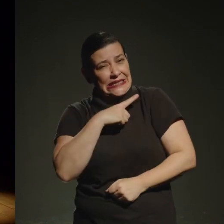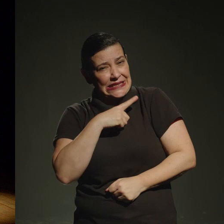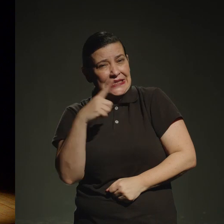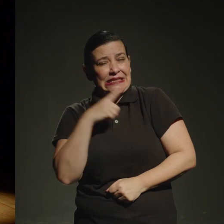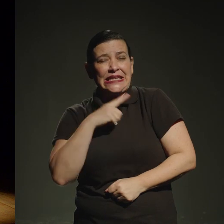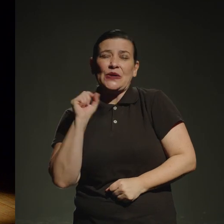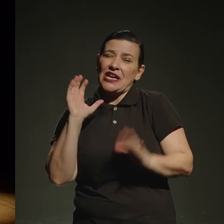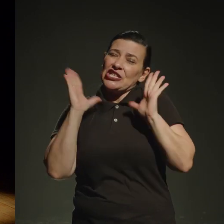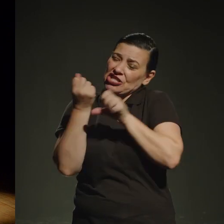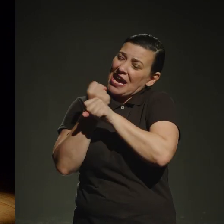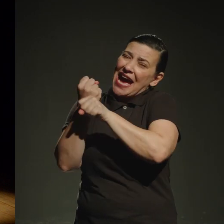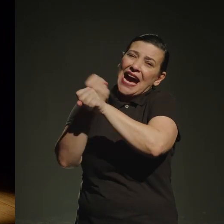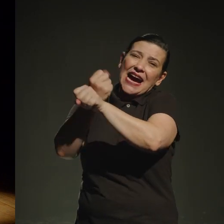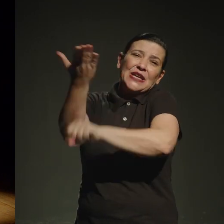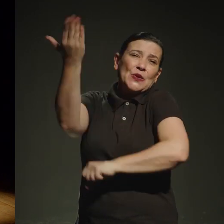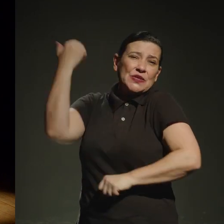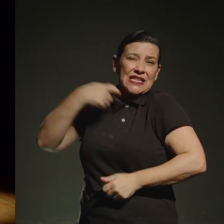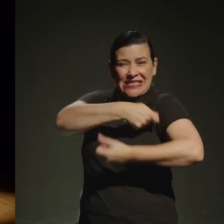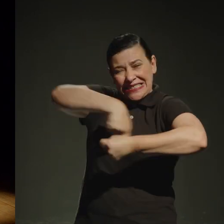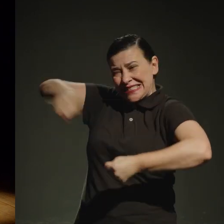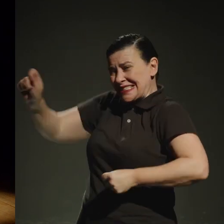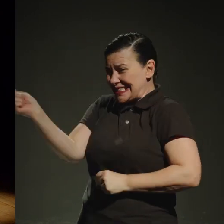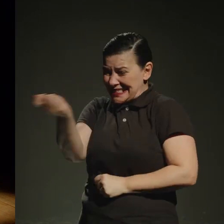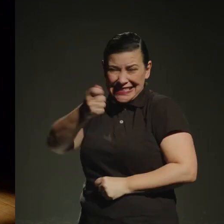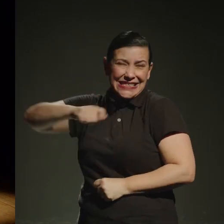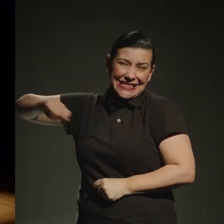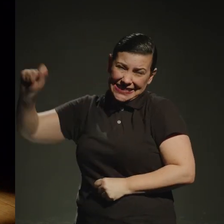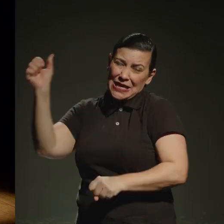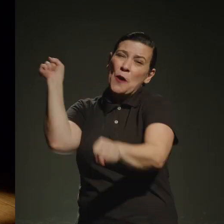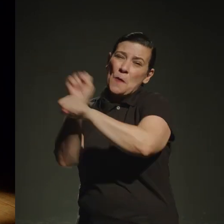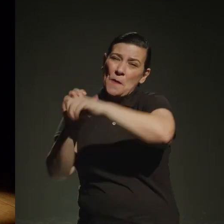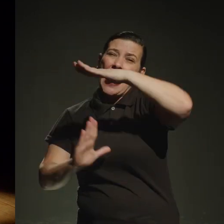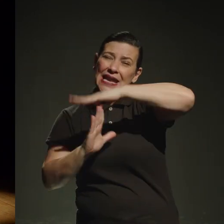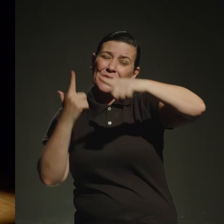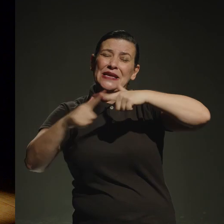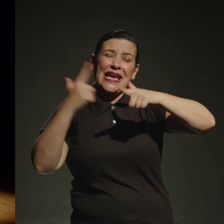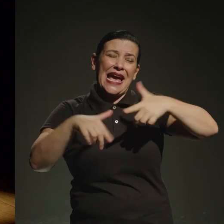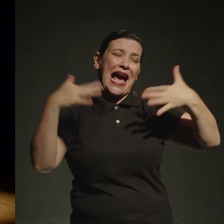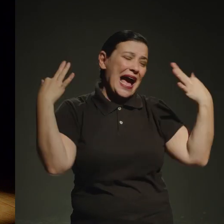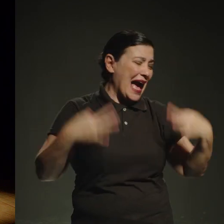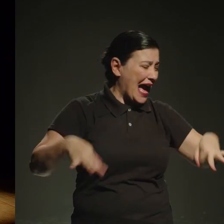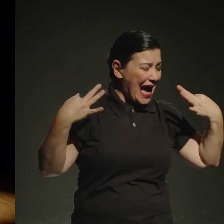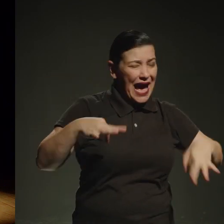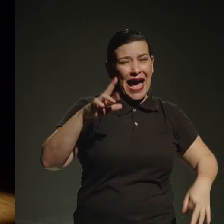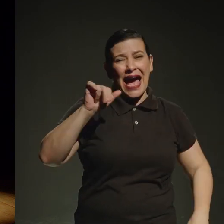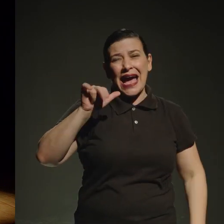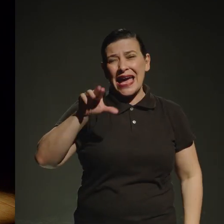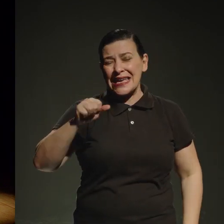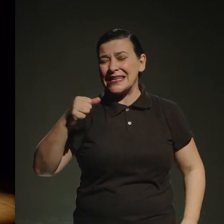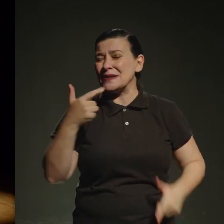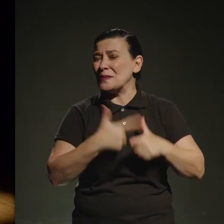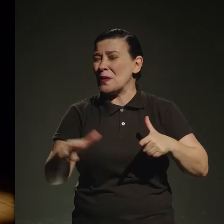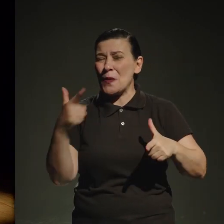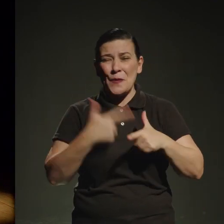que quase me arrancou a vida, jamais deixarei de pertencer à nobre ordem dos cavaleiros andantes. Defensor das